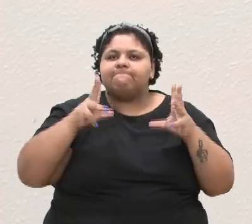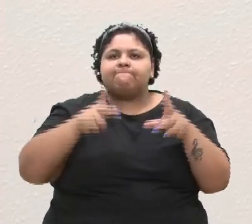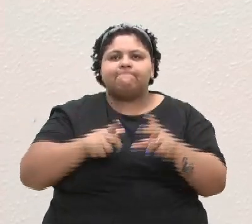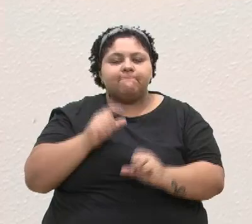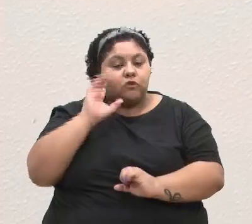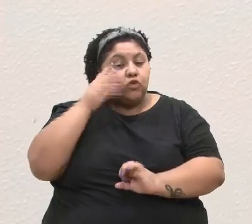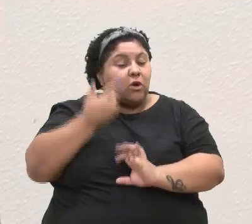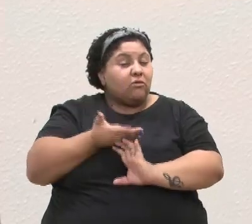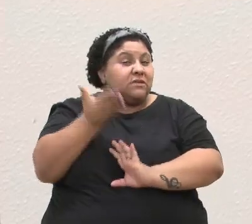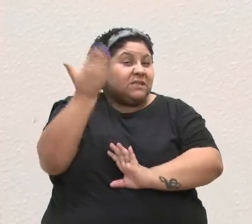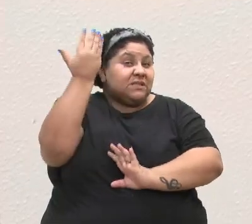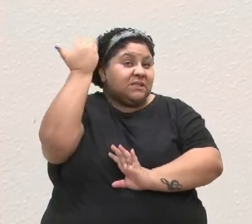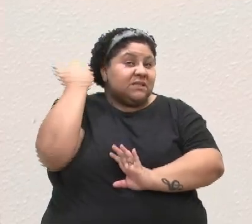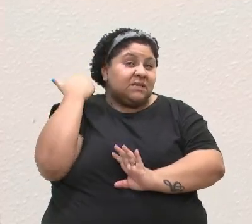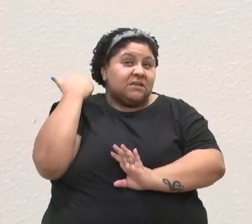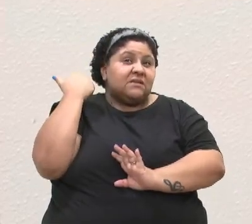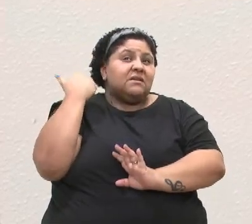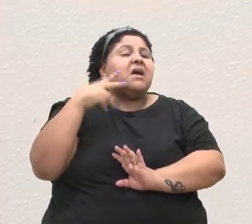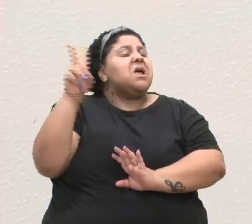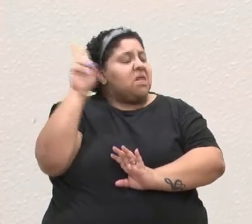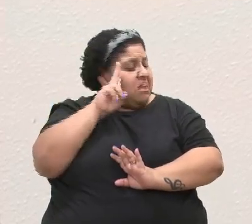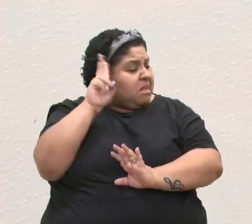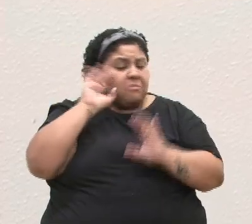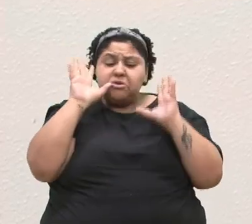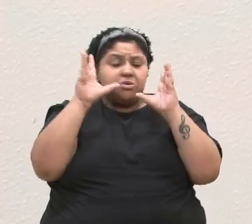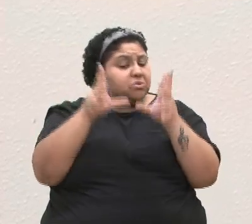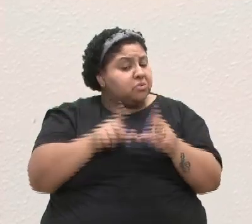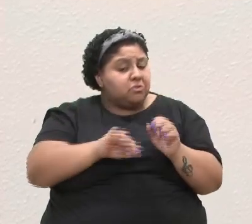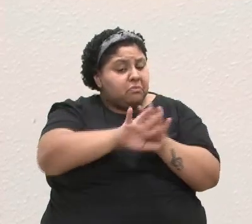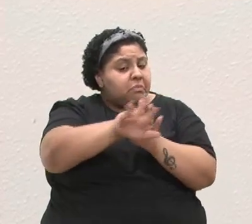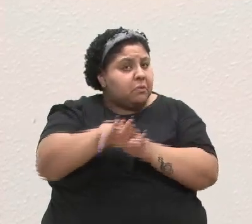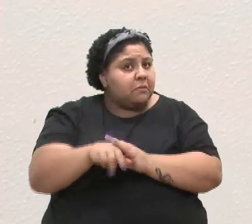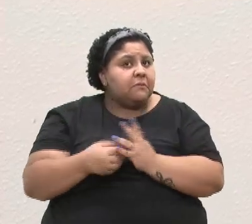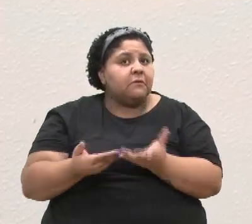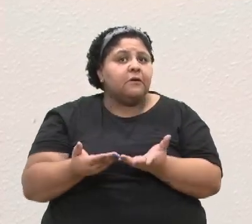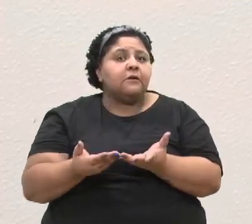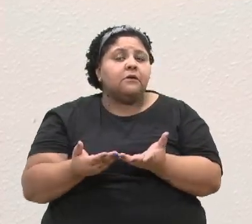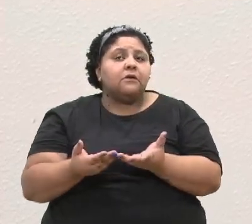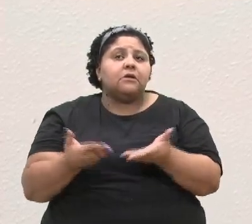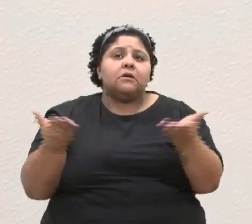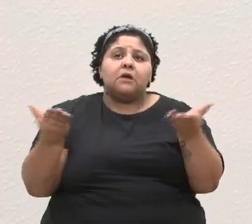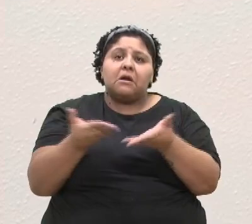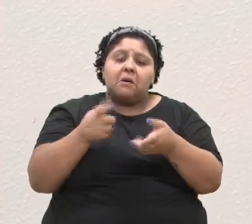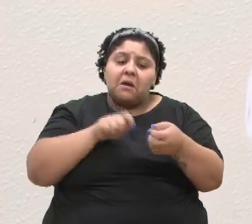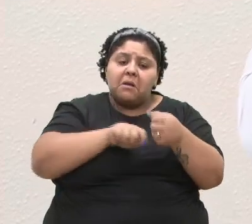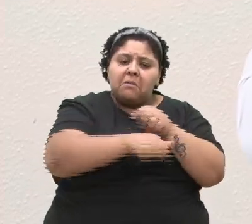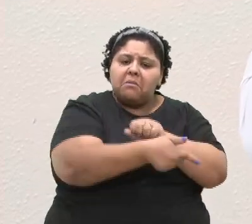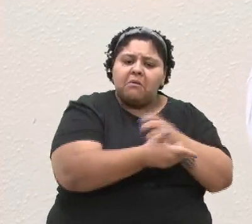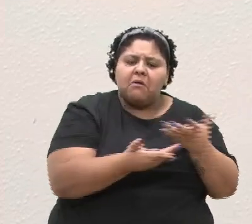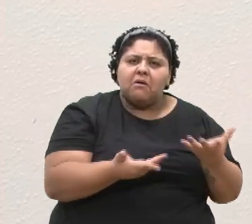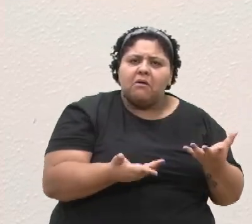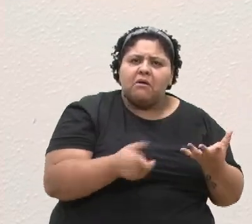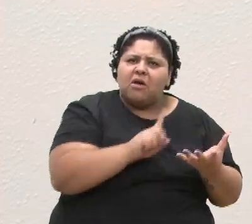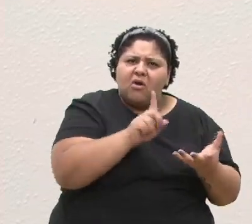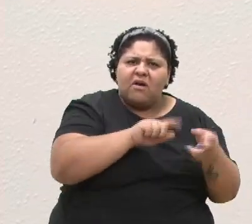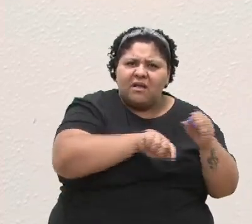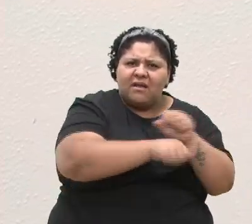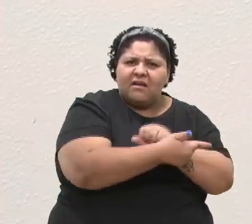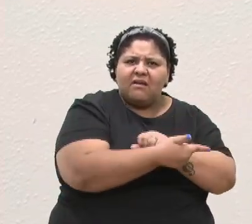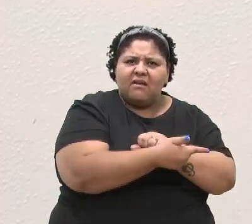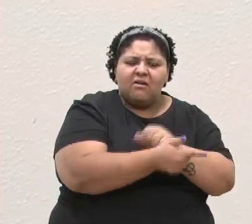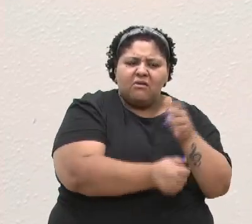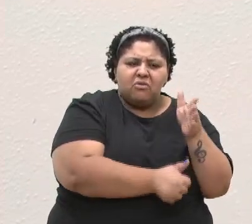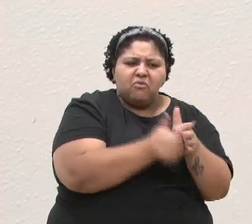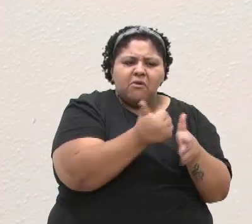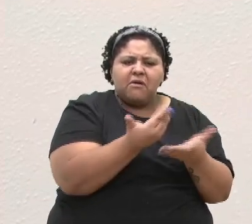aconteceu lá atrás, Lava Jato. Eu lembro de tudo isso. E aí deixaram de investir no que é